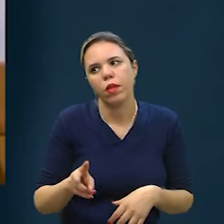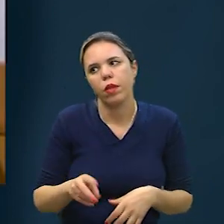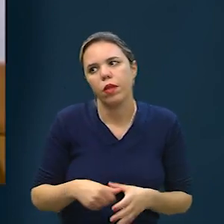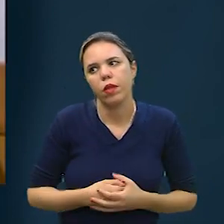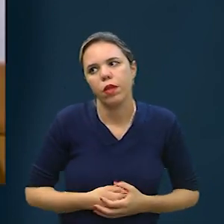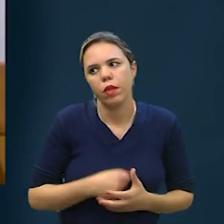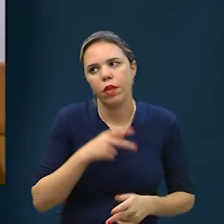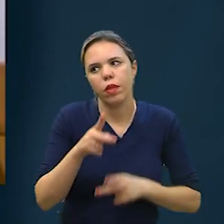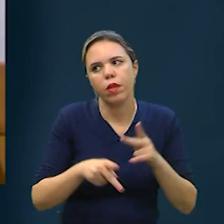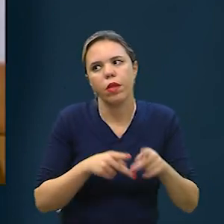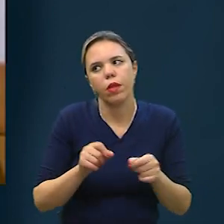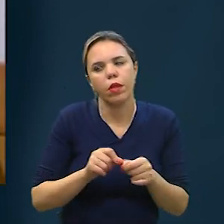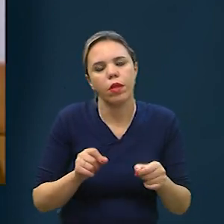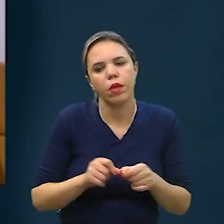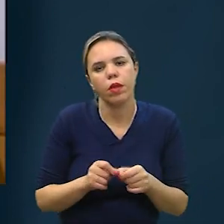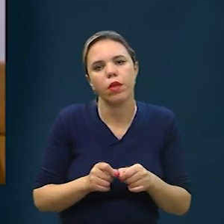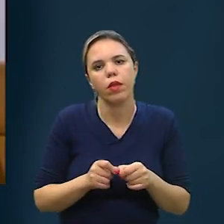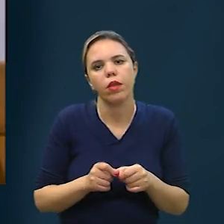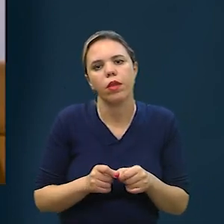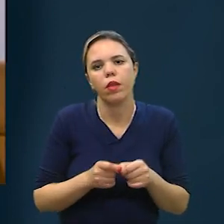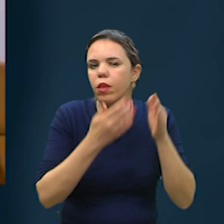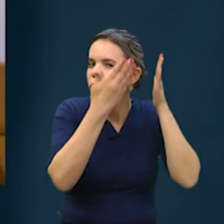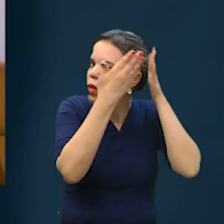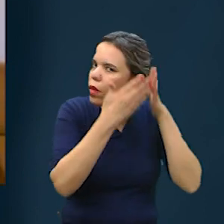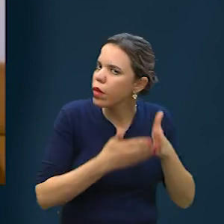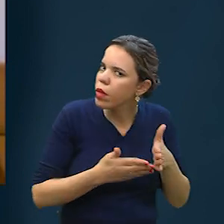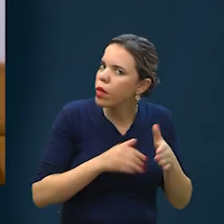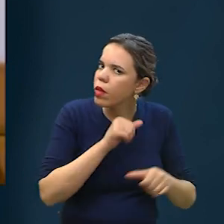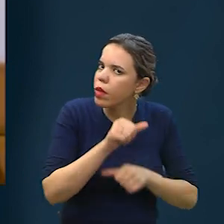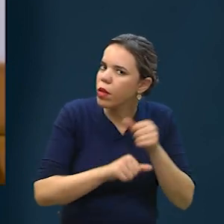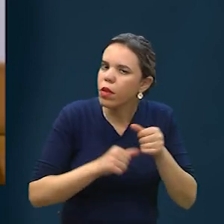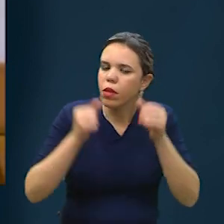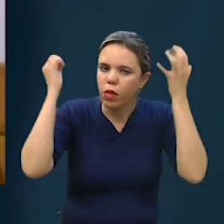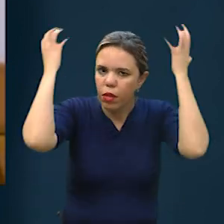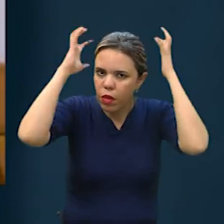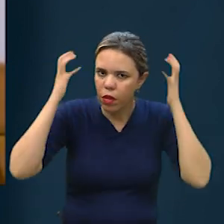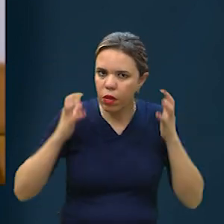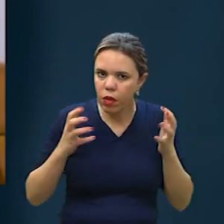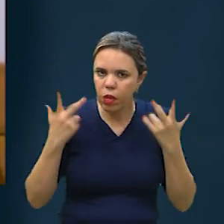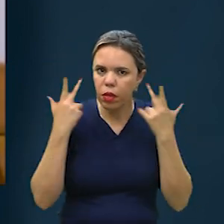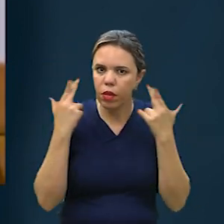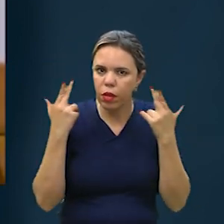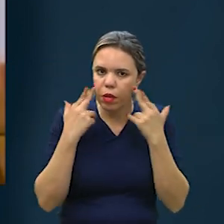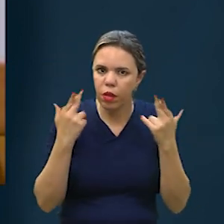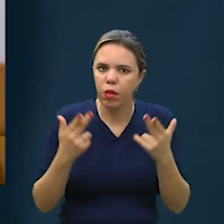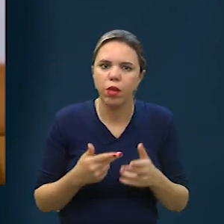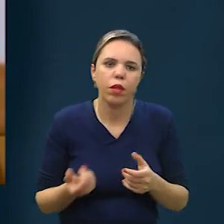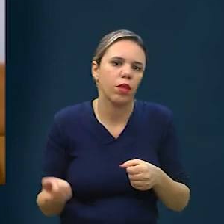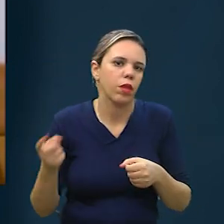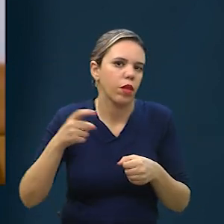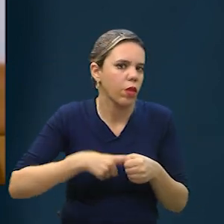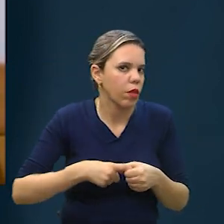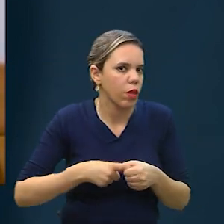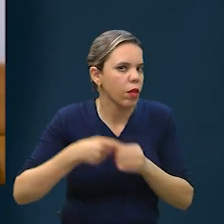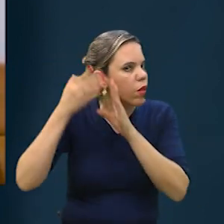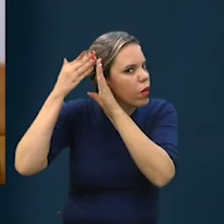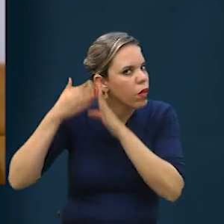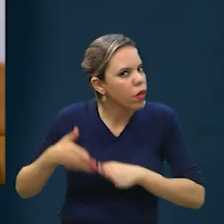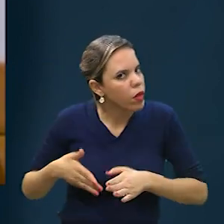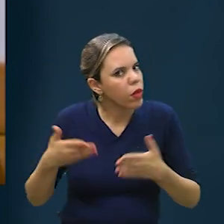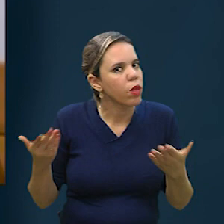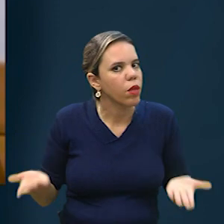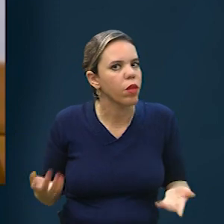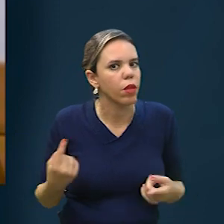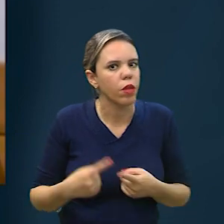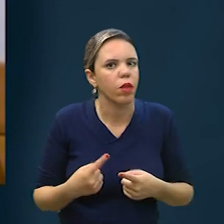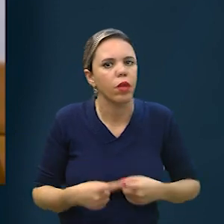que essas pessoas que estavam saindo do alisamento e partindo para usar o cabelo natural, elas não voltariam mais para o alisamento,